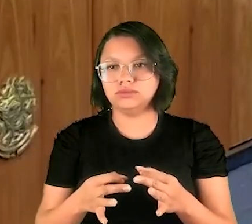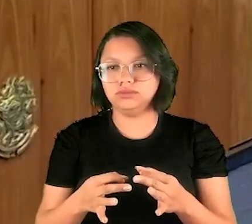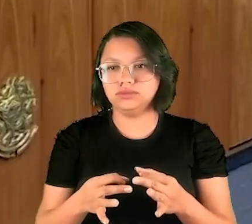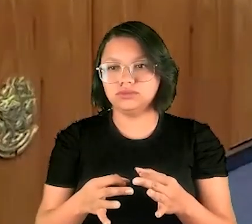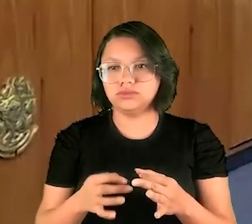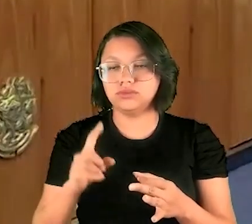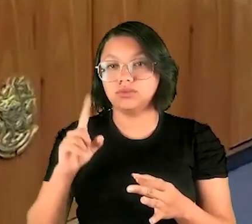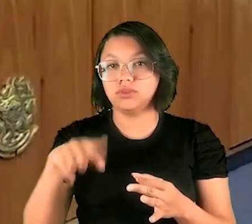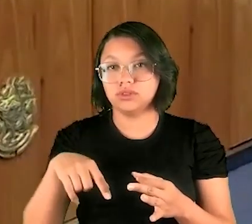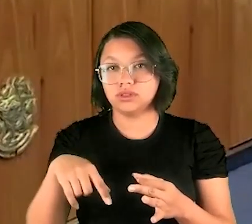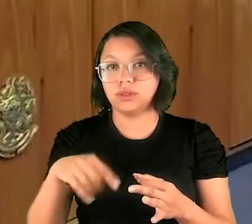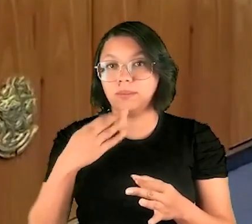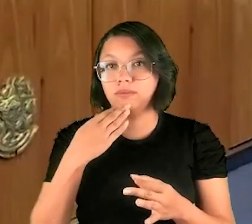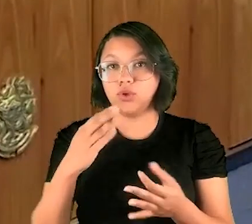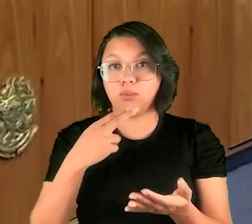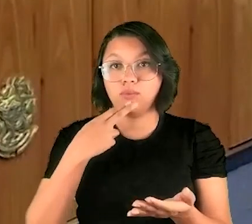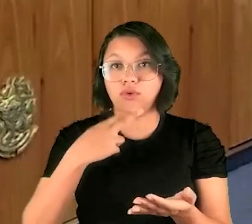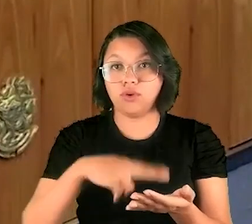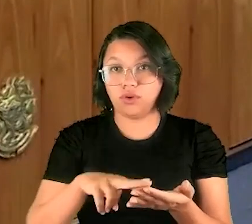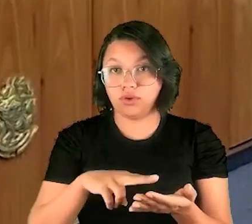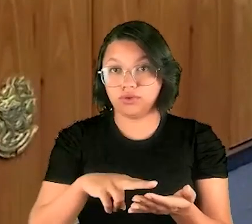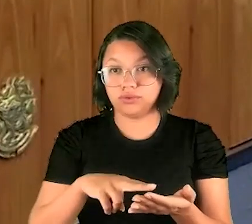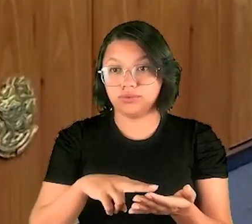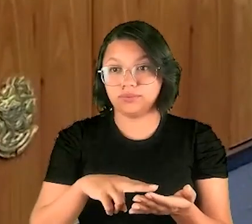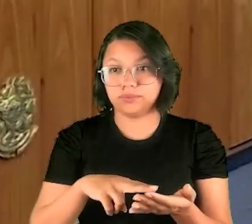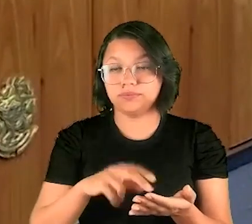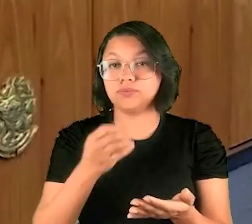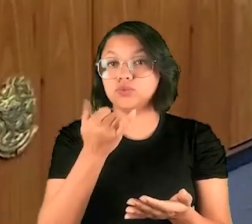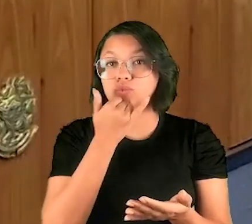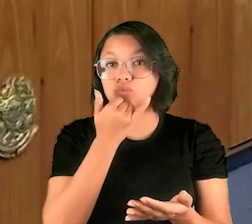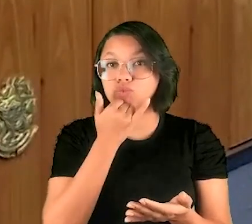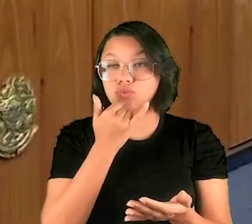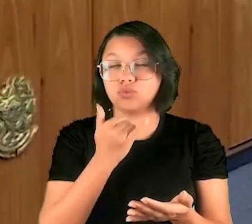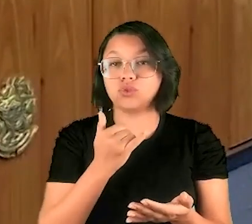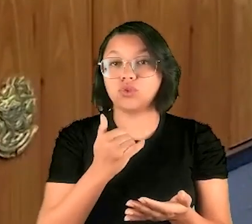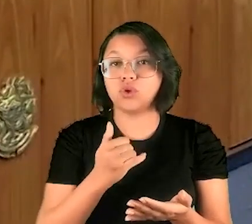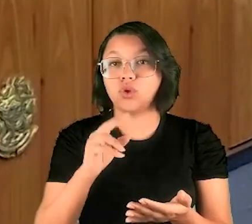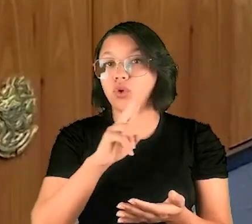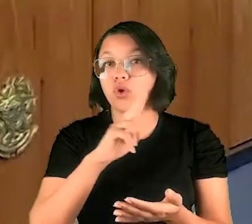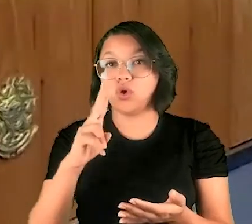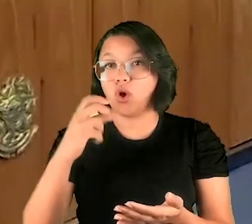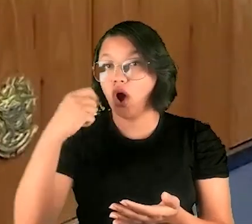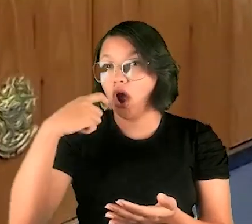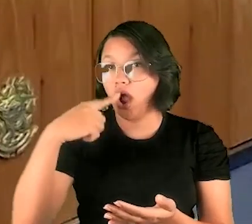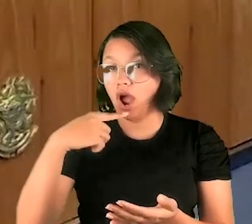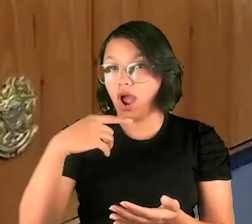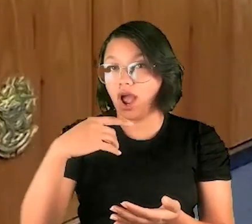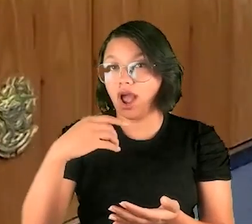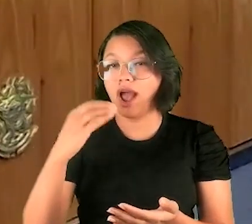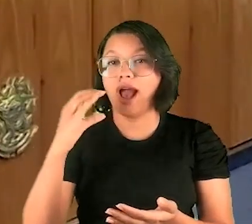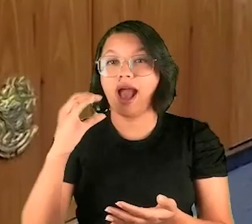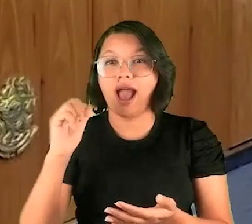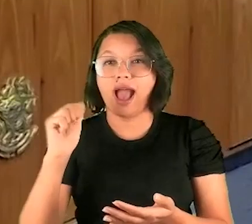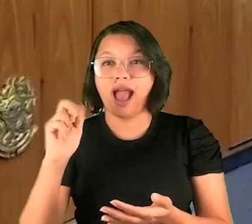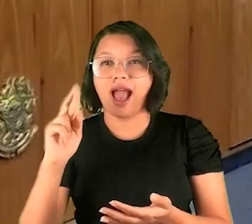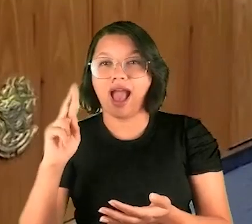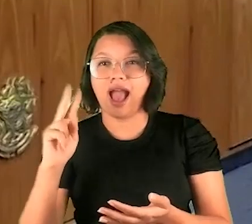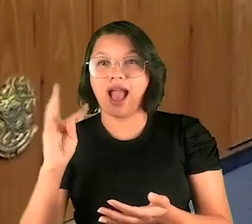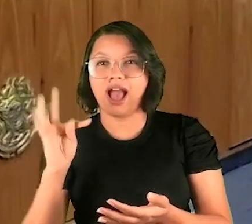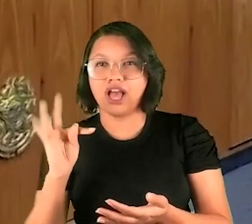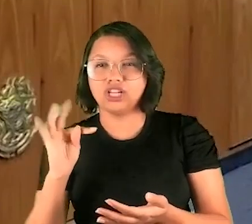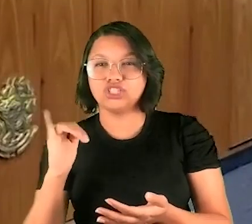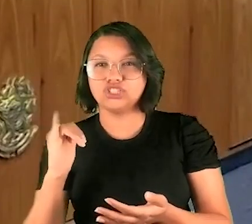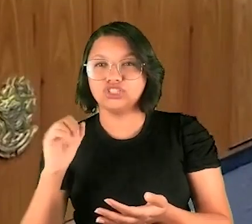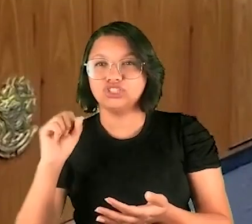demandas por Carticel, né? Um tratamento de Carticel custa 3 milhões de reais. E não é